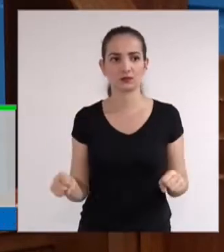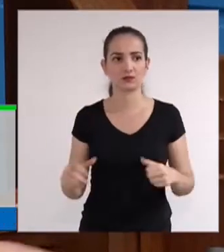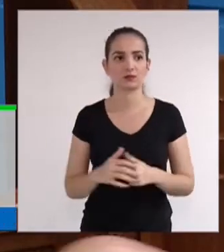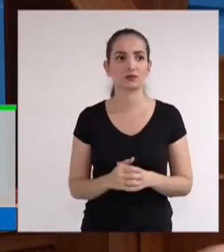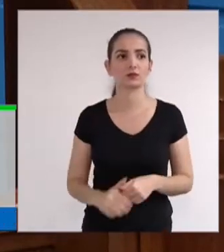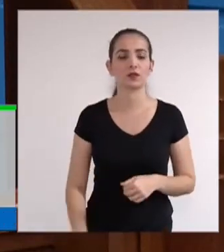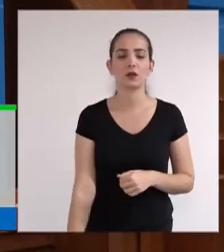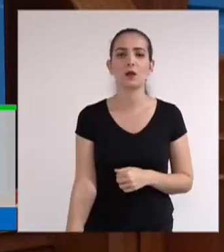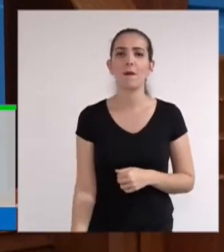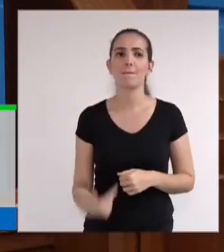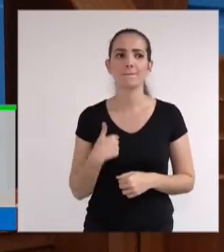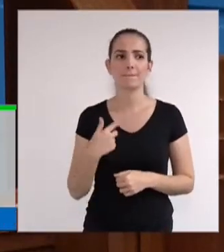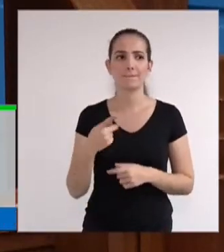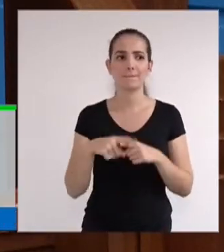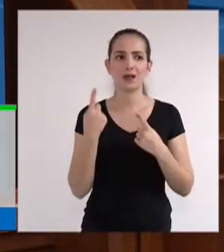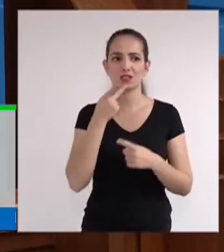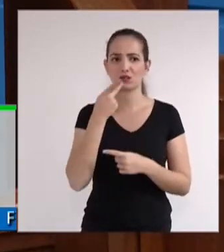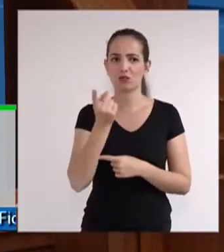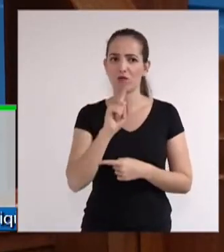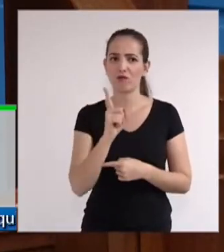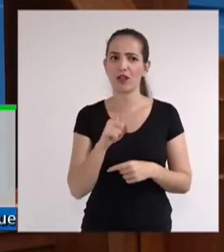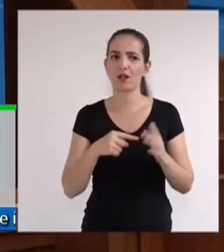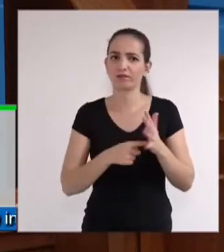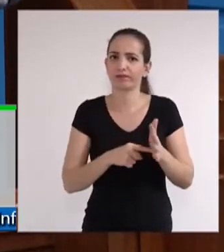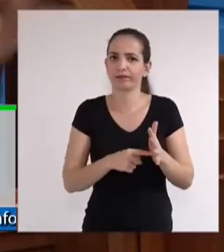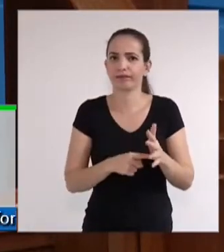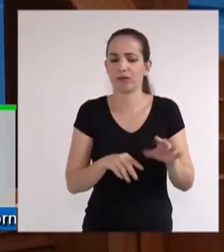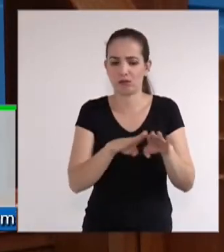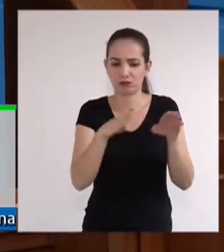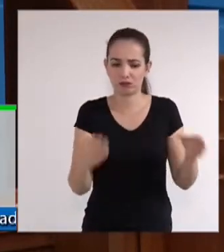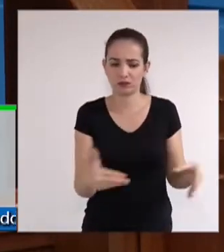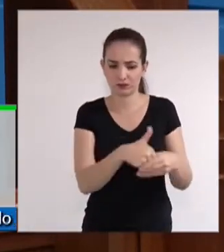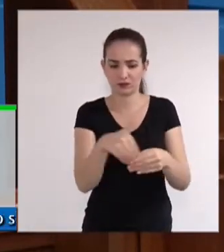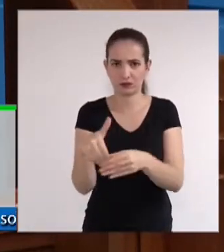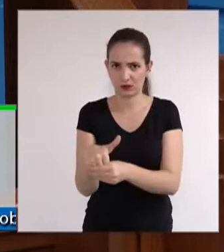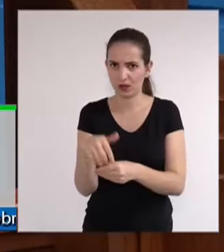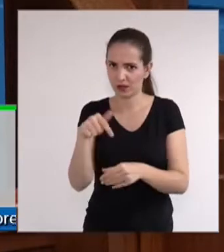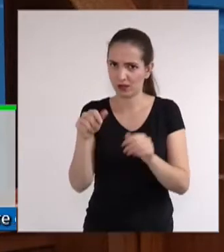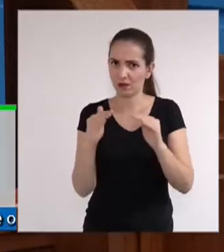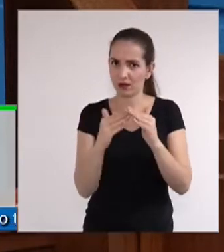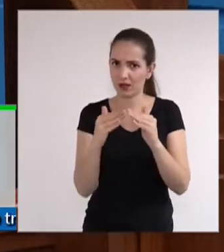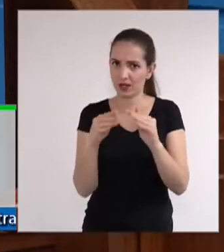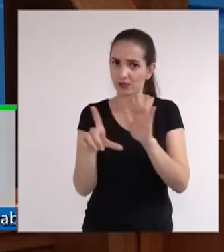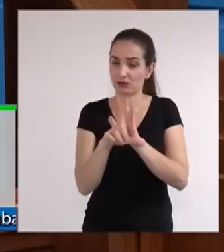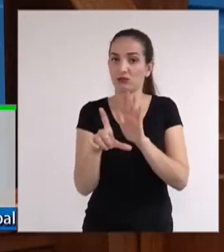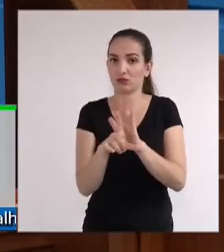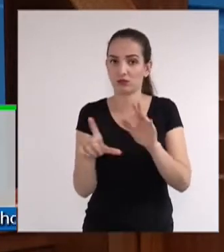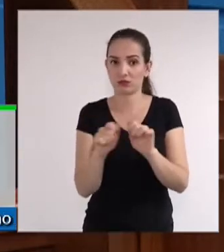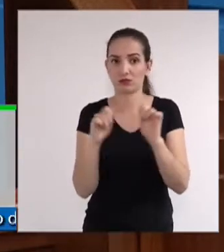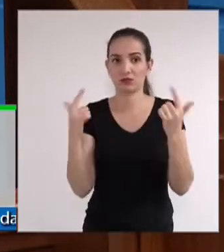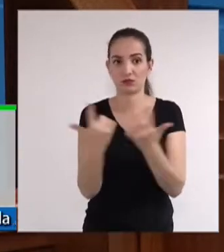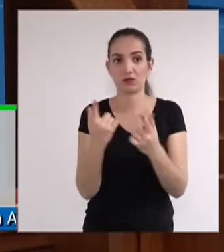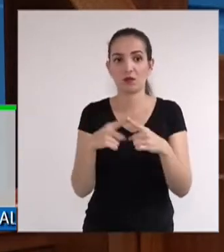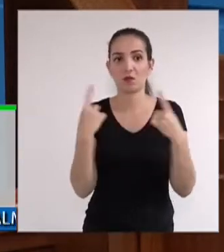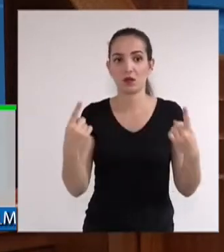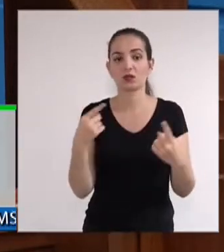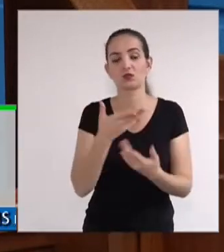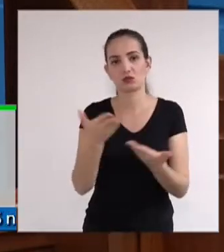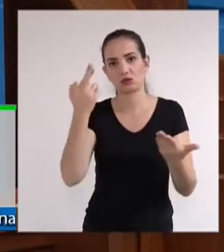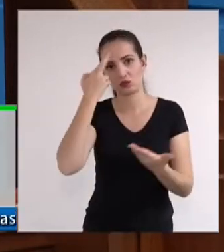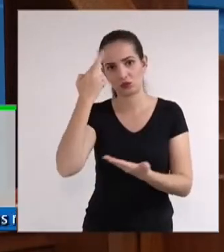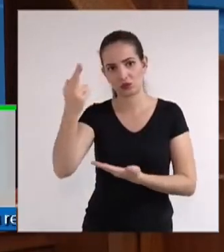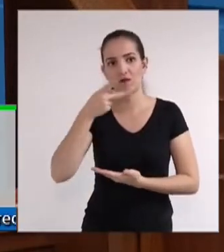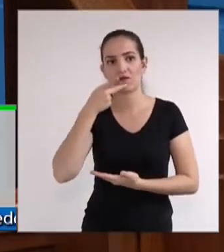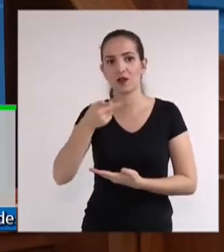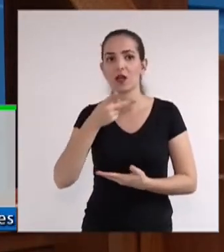casa de leis. Eu quero que os senhores se concentrem no fato jurídico do escrutínio. O que